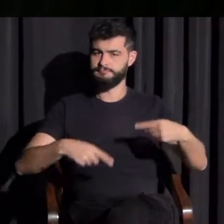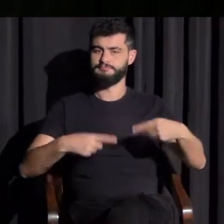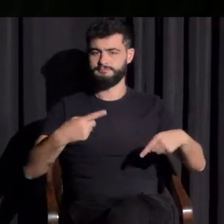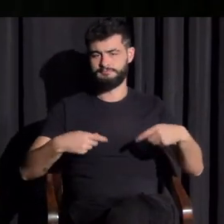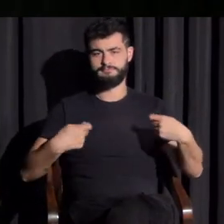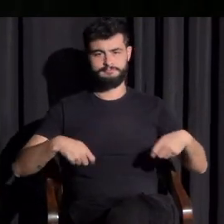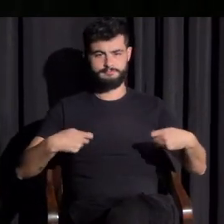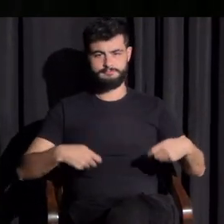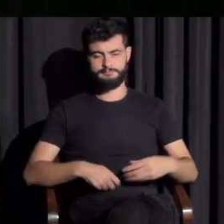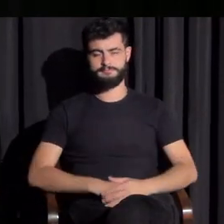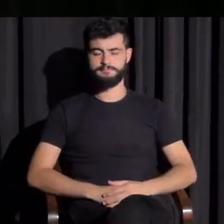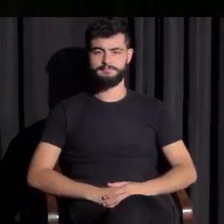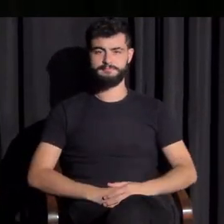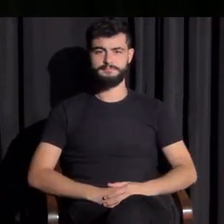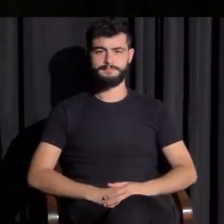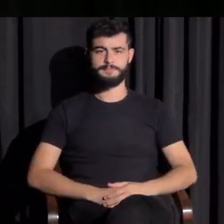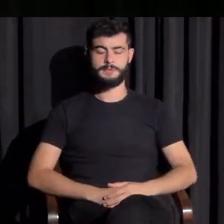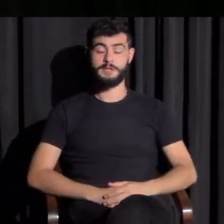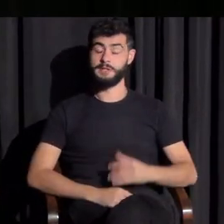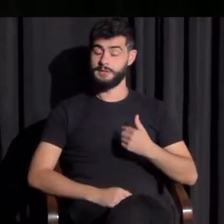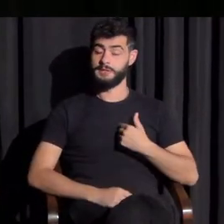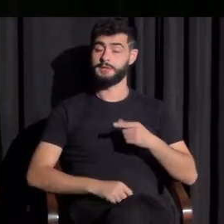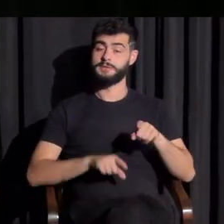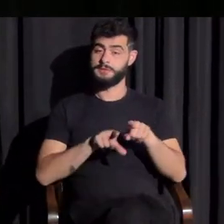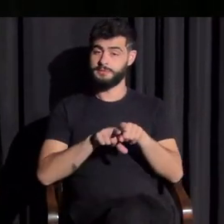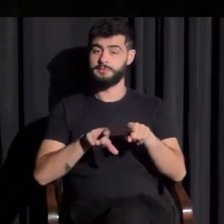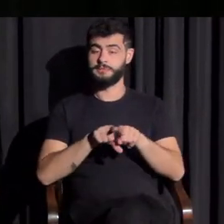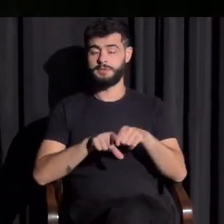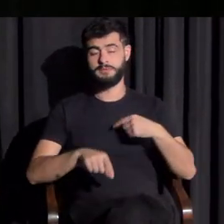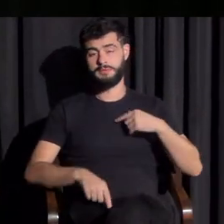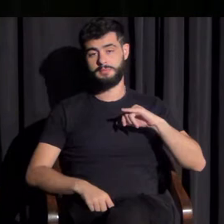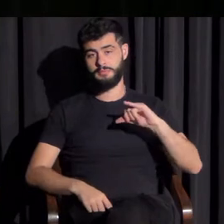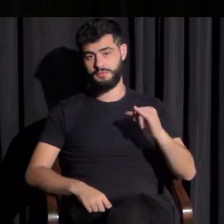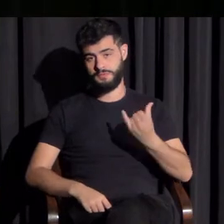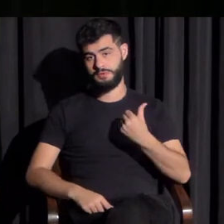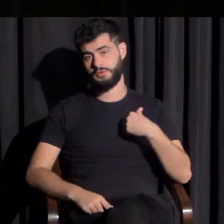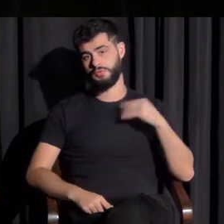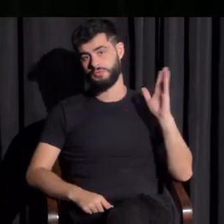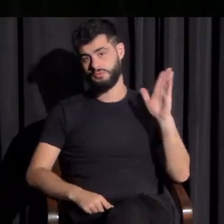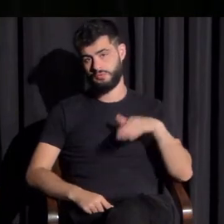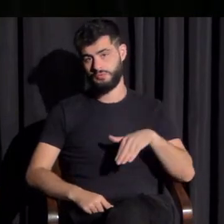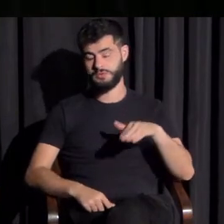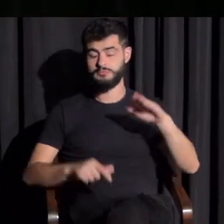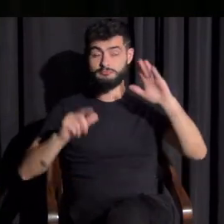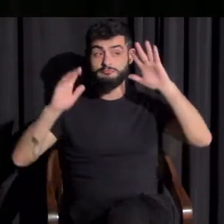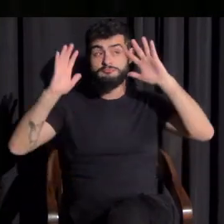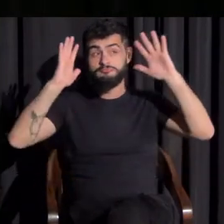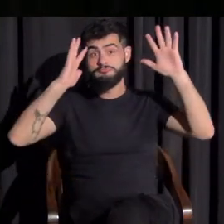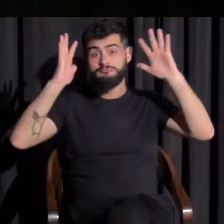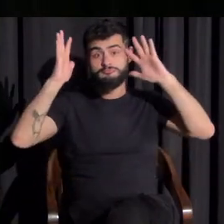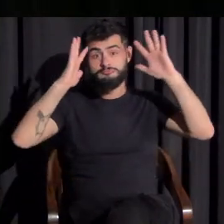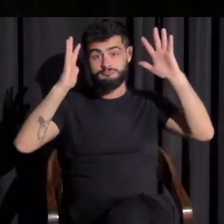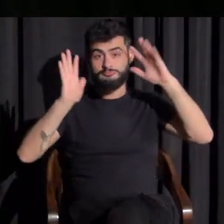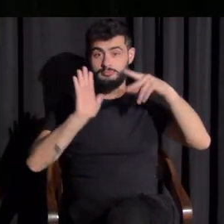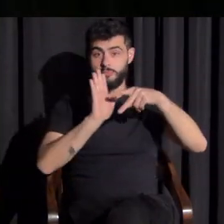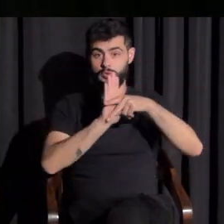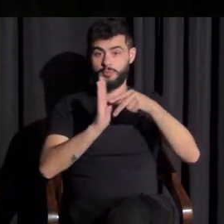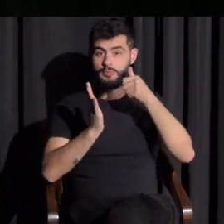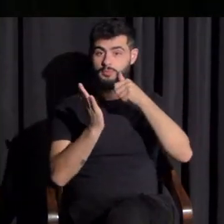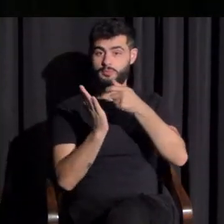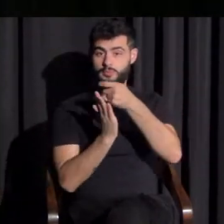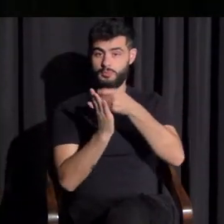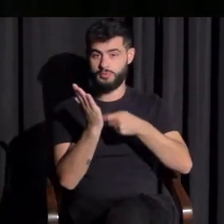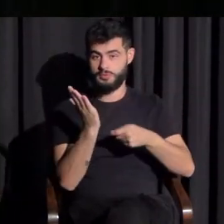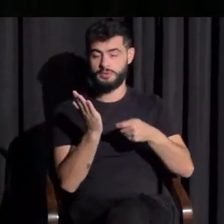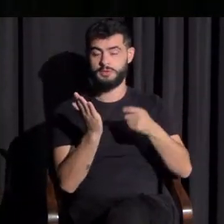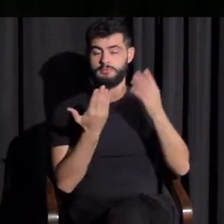aí eu trouxe também uma reflexão da Dalva Franco, né, que ela